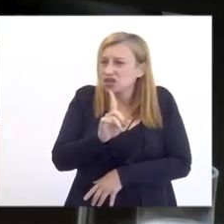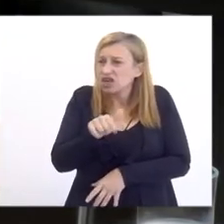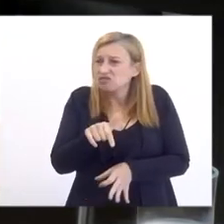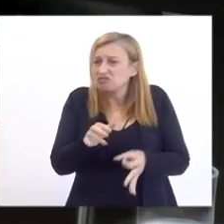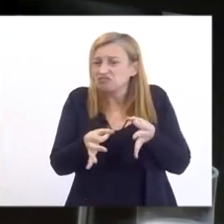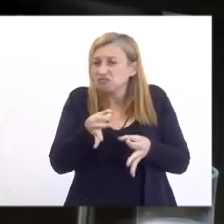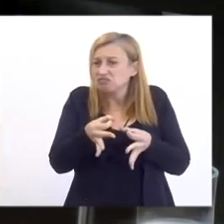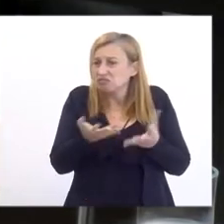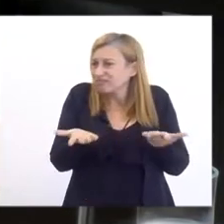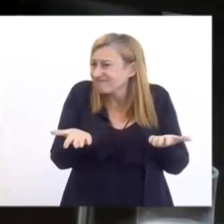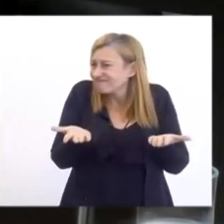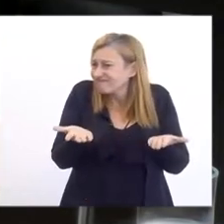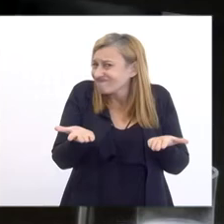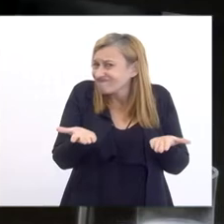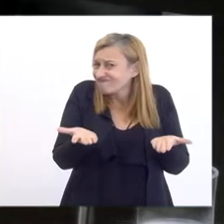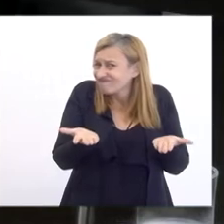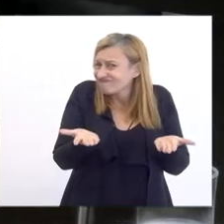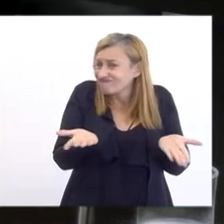aprovada ou